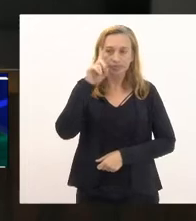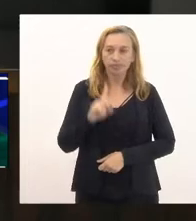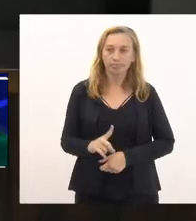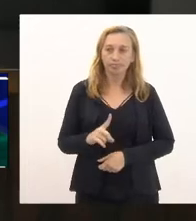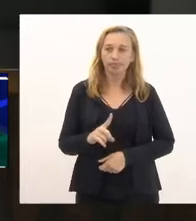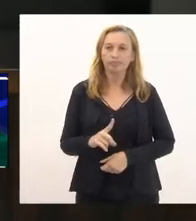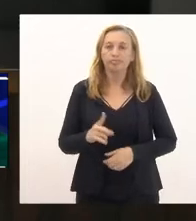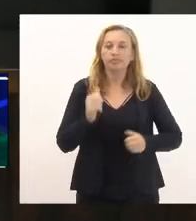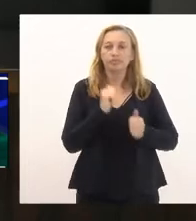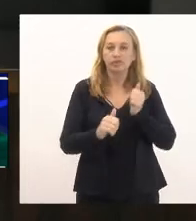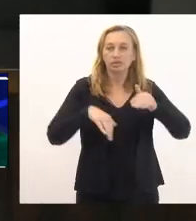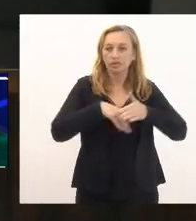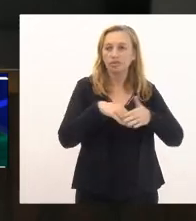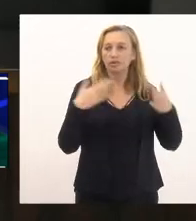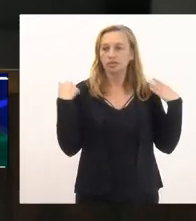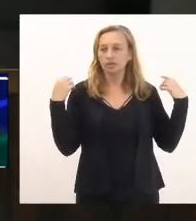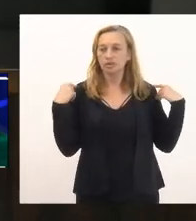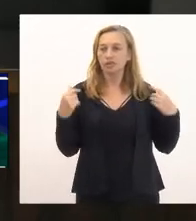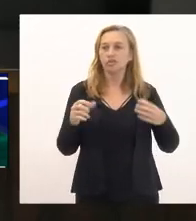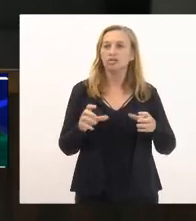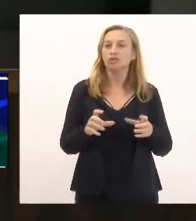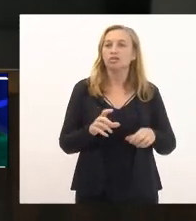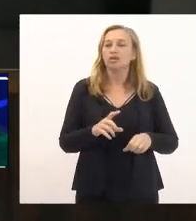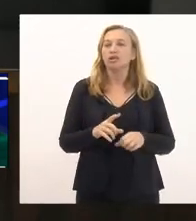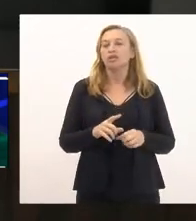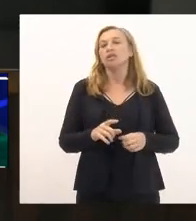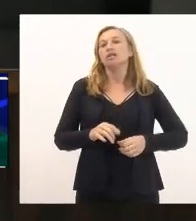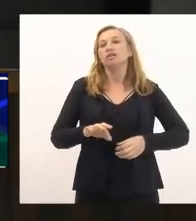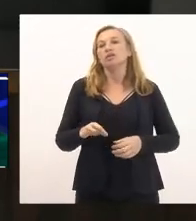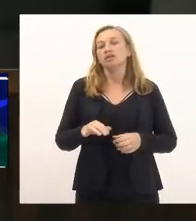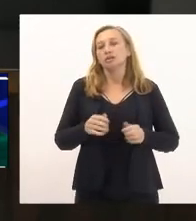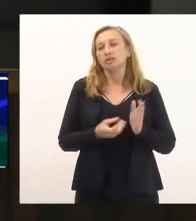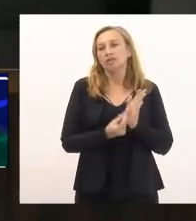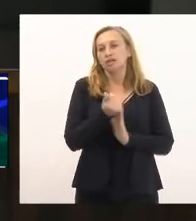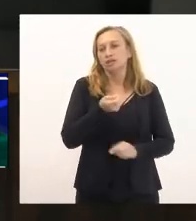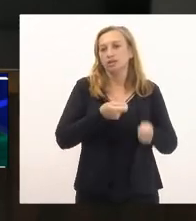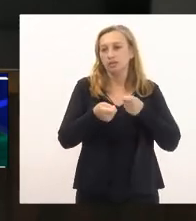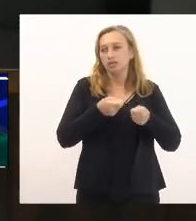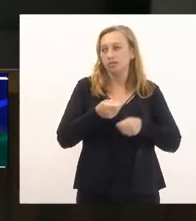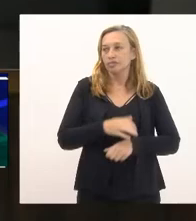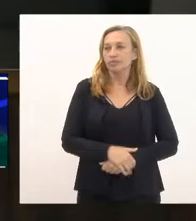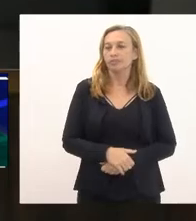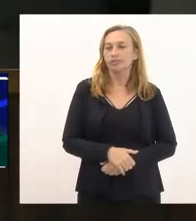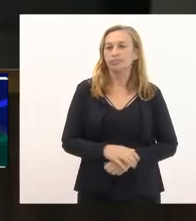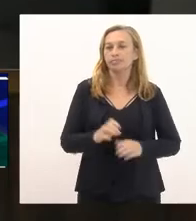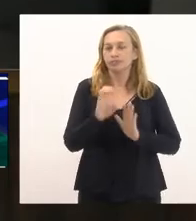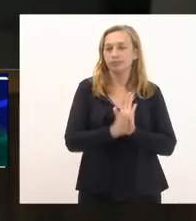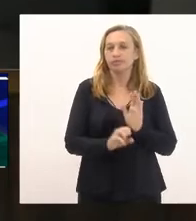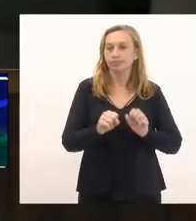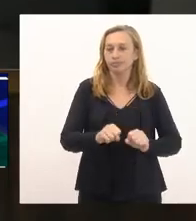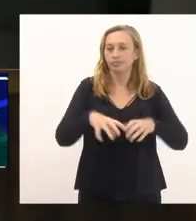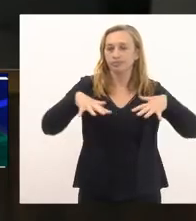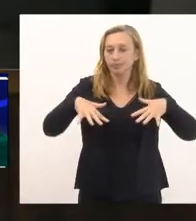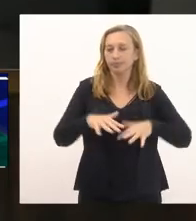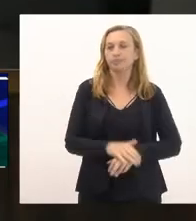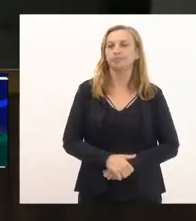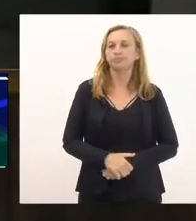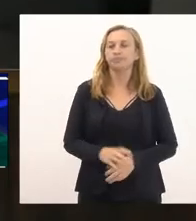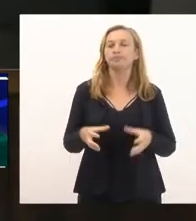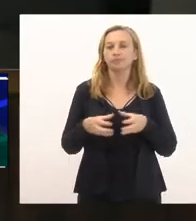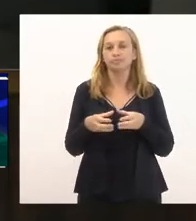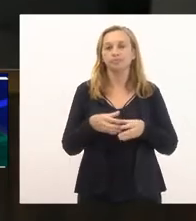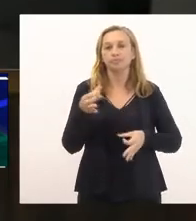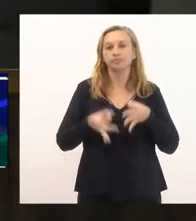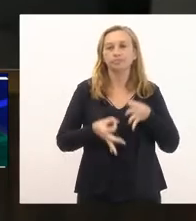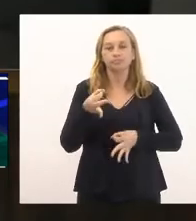de esporte e lazer, de assuntos municipais, desenvolvimento regional, de orçamento, finanças, fiscalização financeira e controle das emendas de plenário. Para emitir parecer pela Comissão de